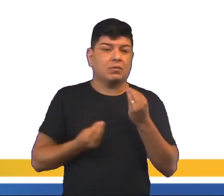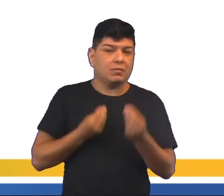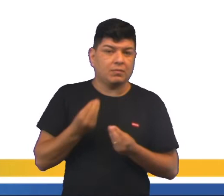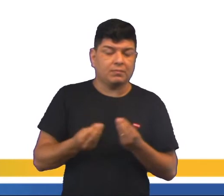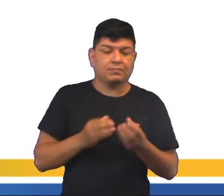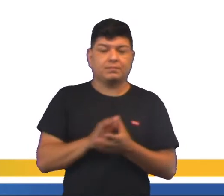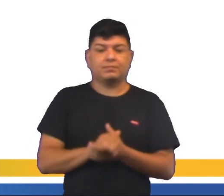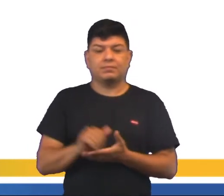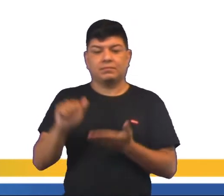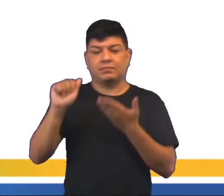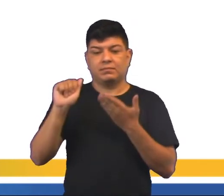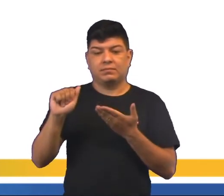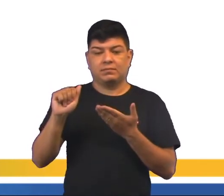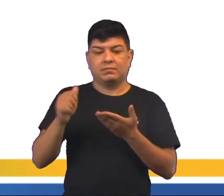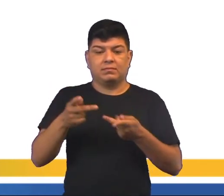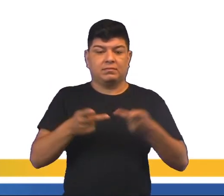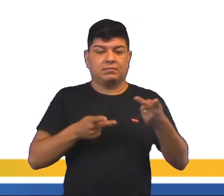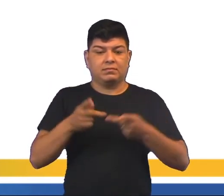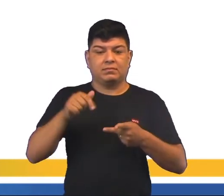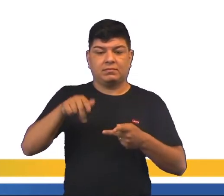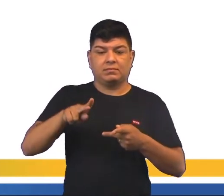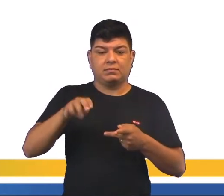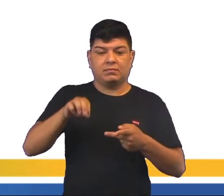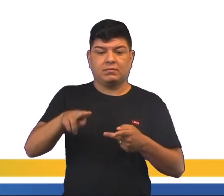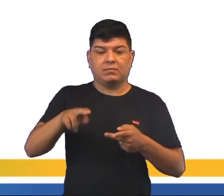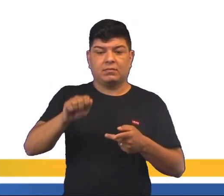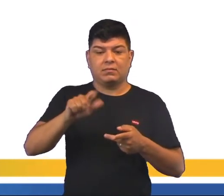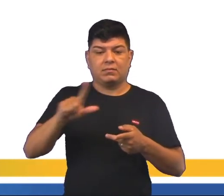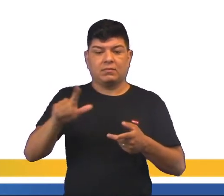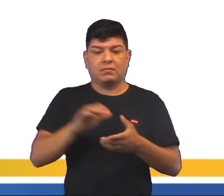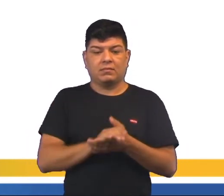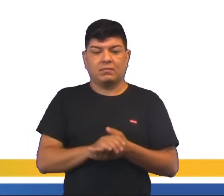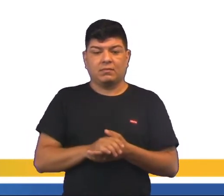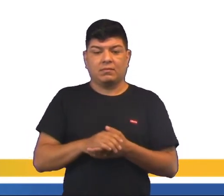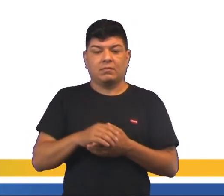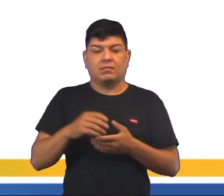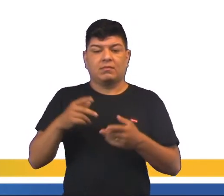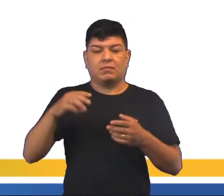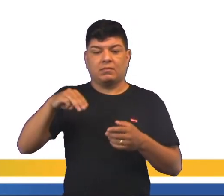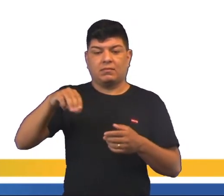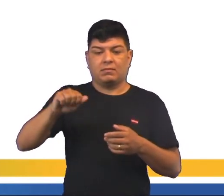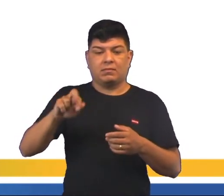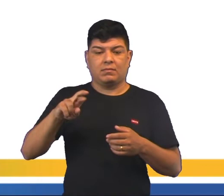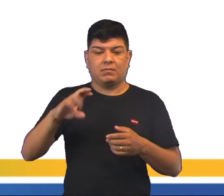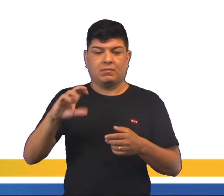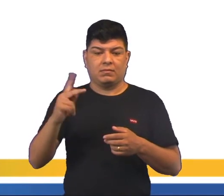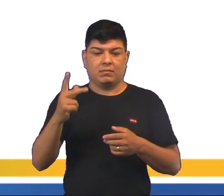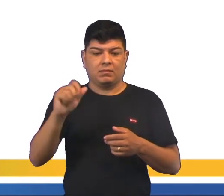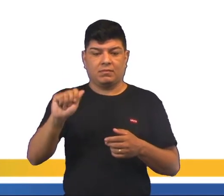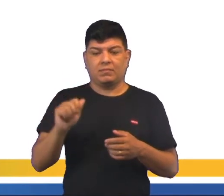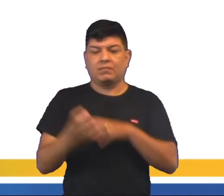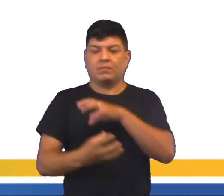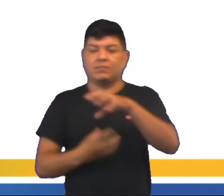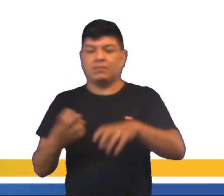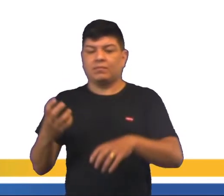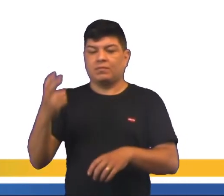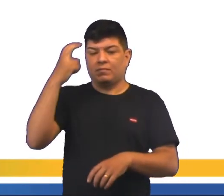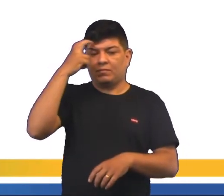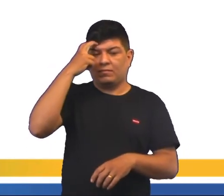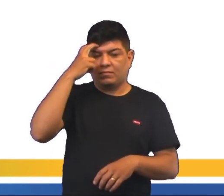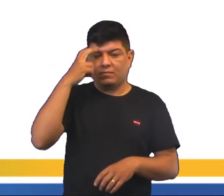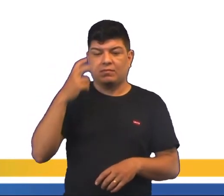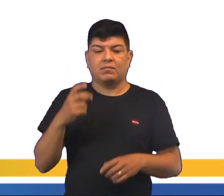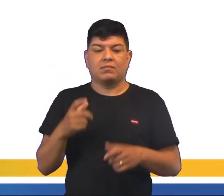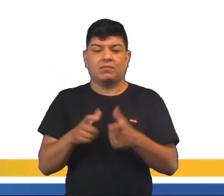como A. Plano Quinquenal, B. Grande Marcha, C. Revolução